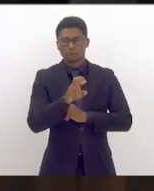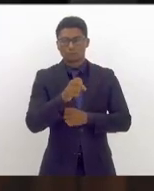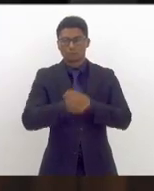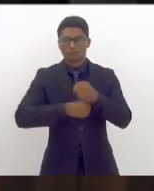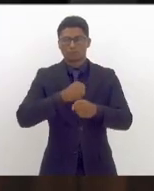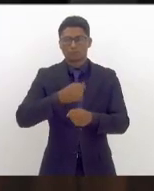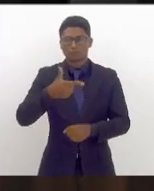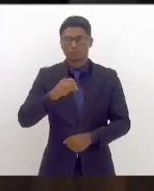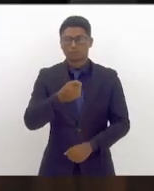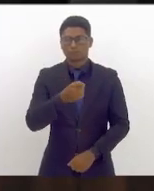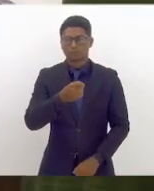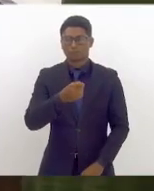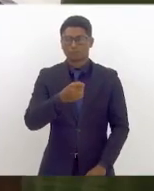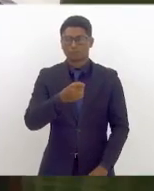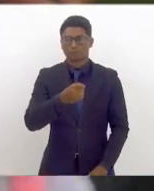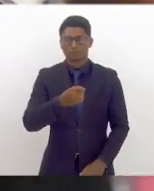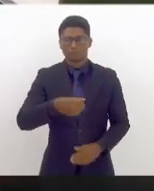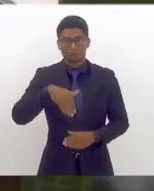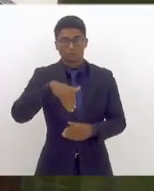de autoria deputados